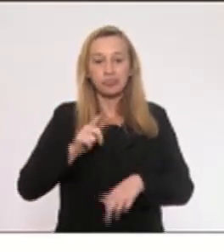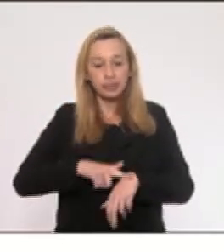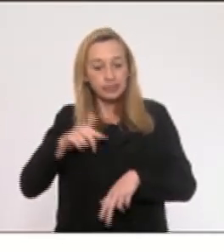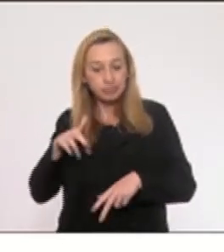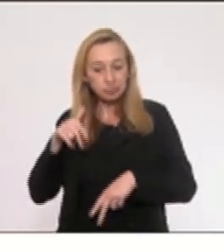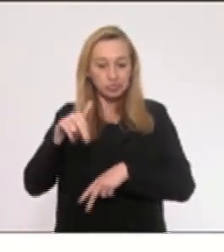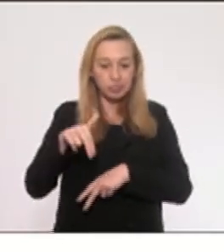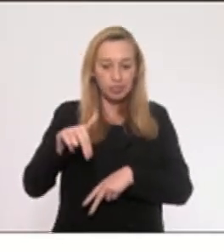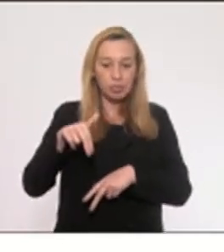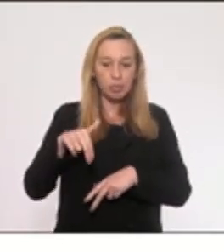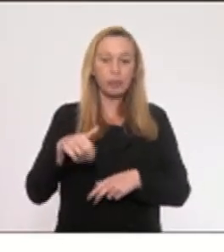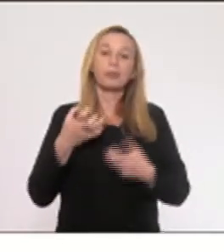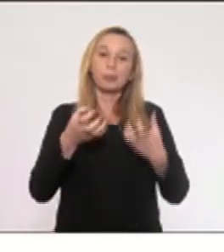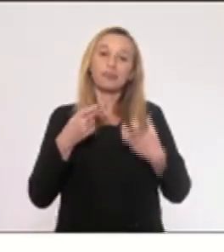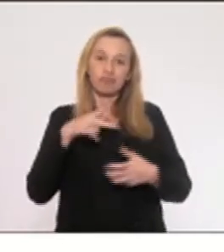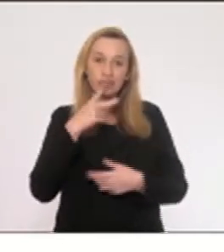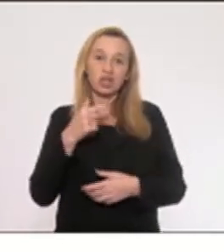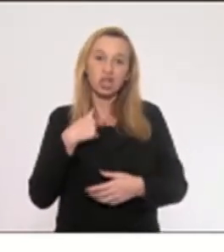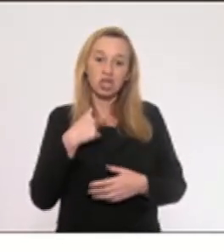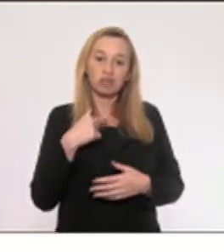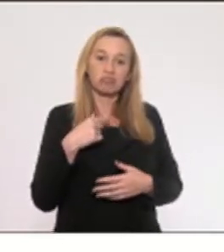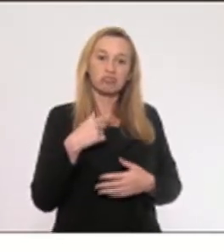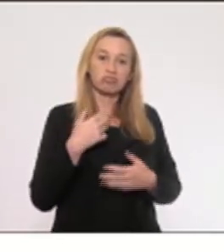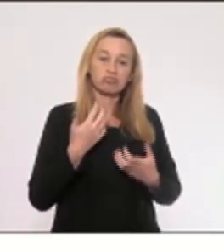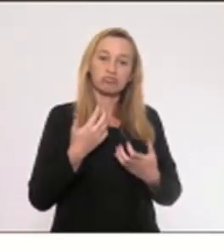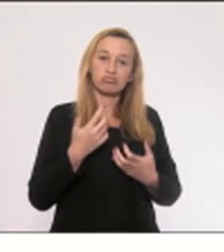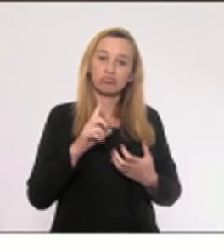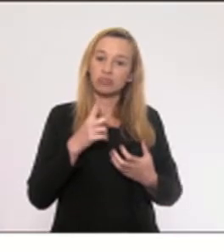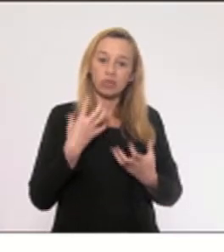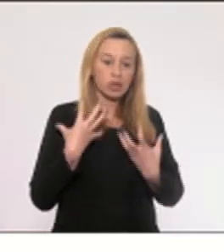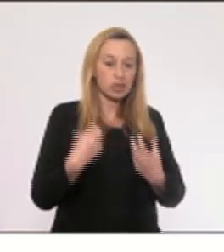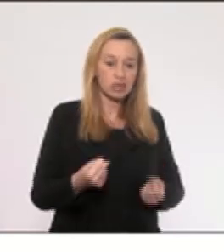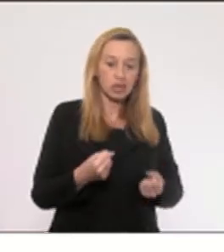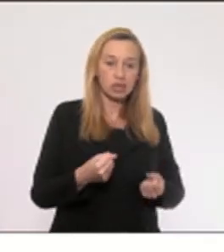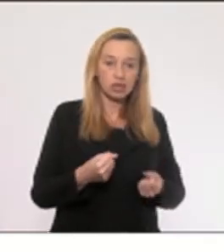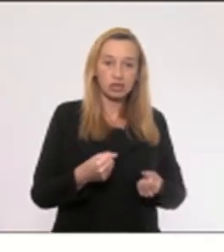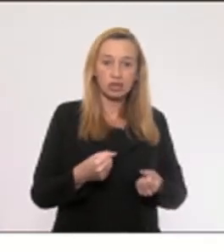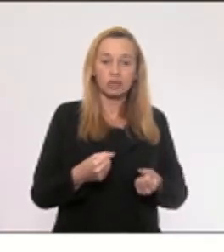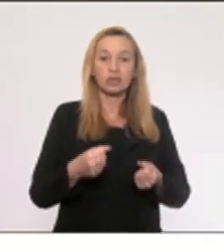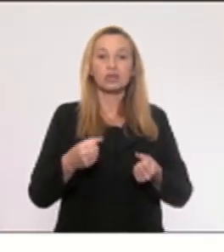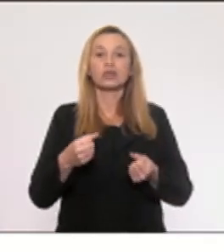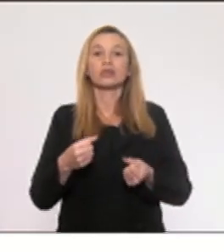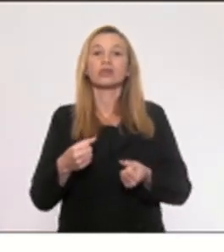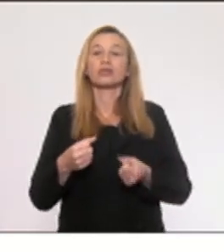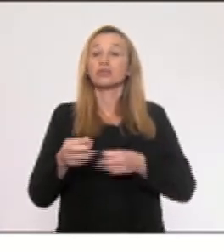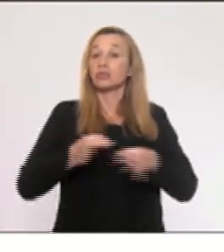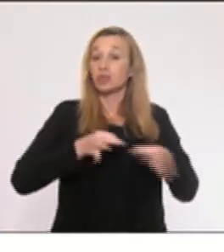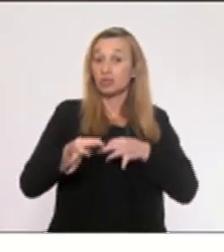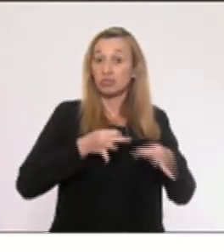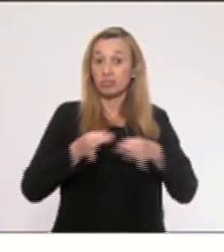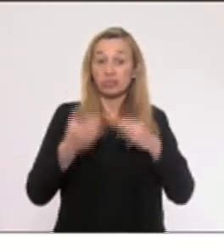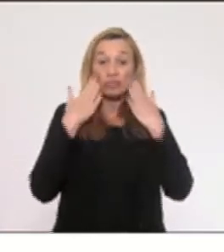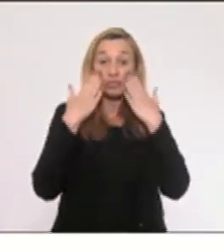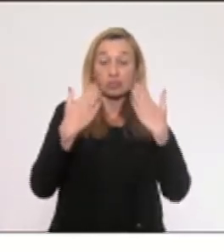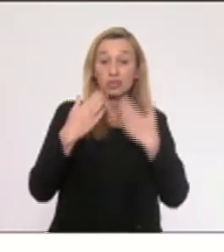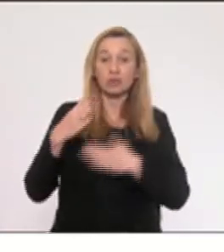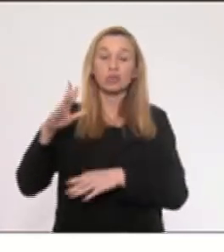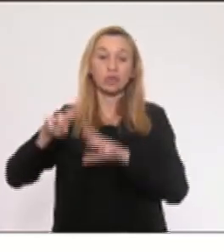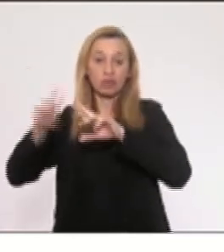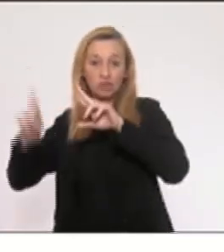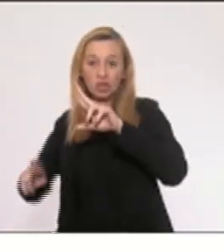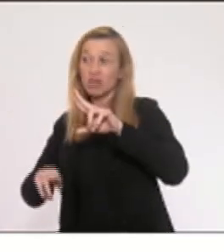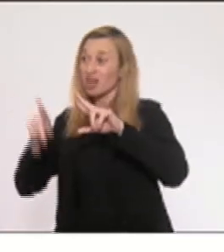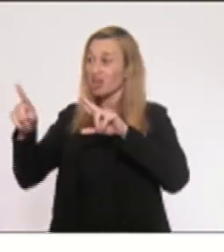Quero dizer também que eu discordo do projeto apresentado pela UFRJ. Se a UFRJ foi